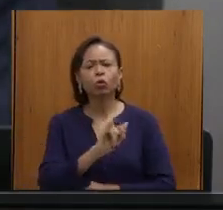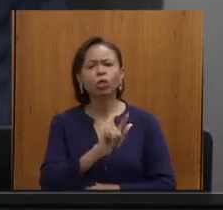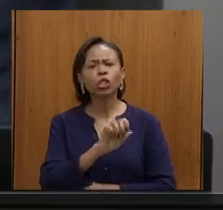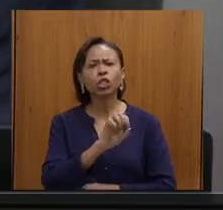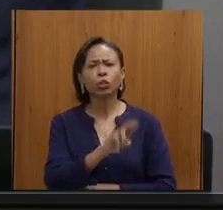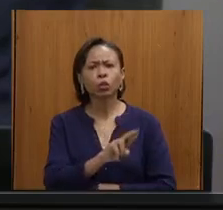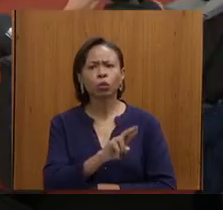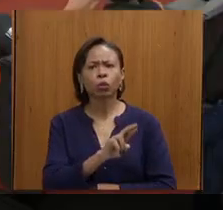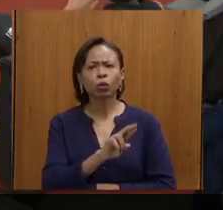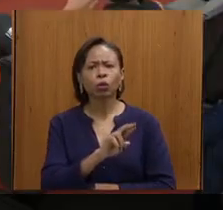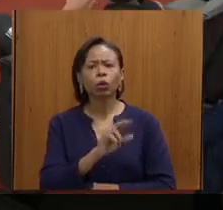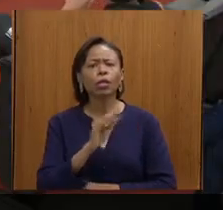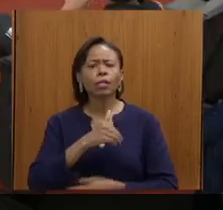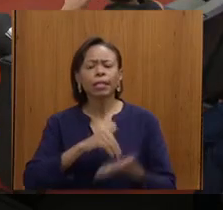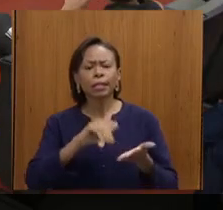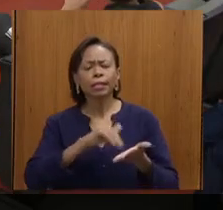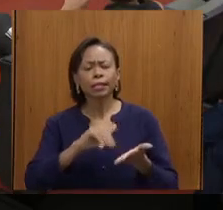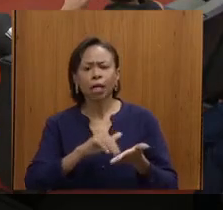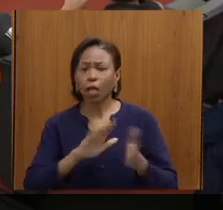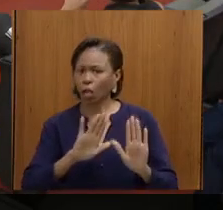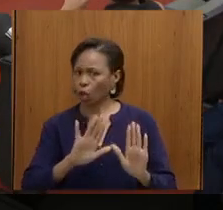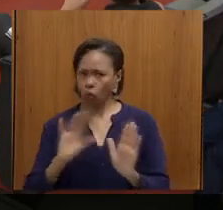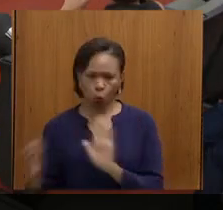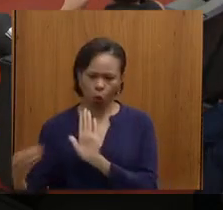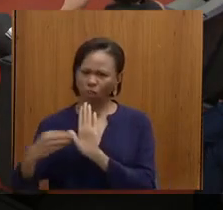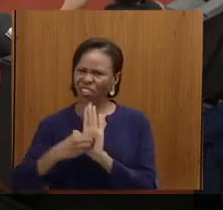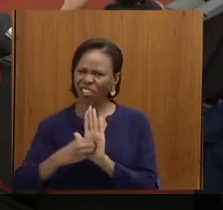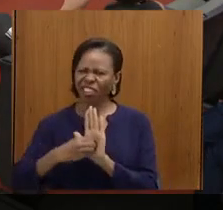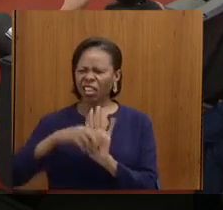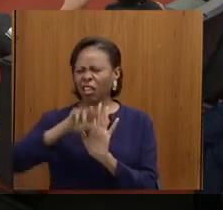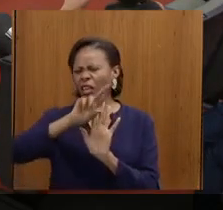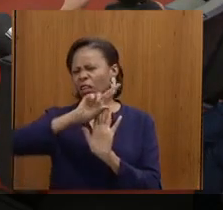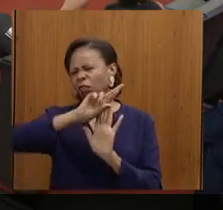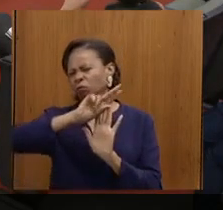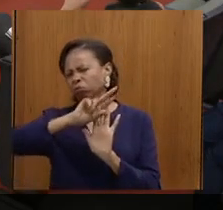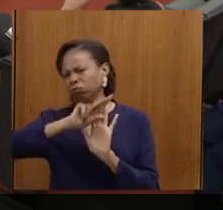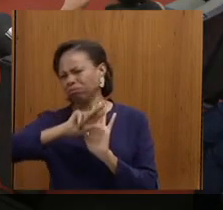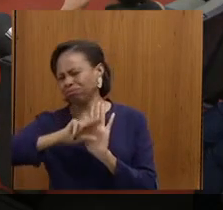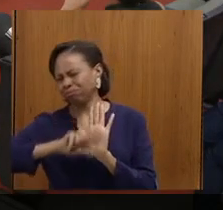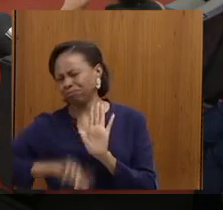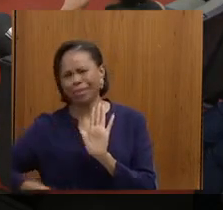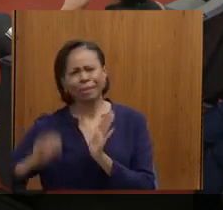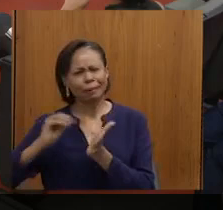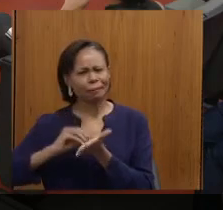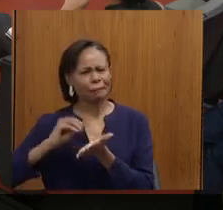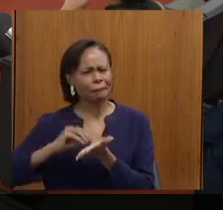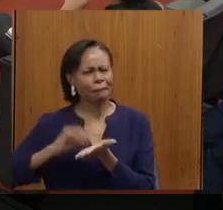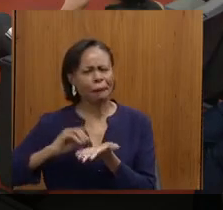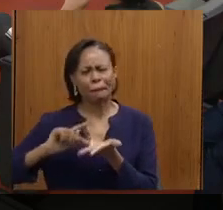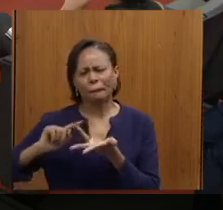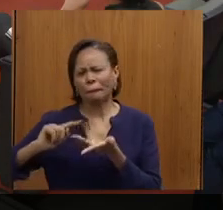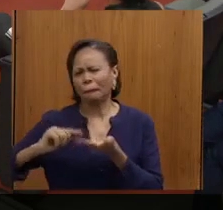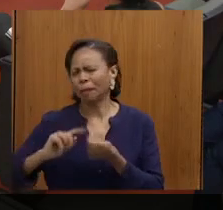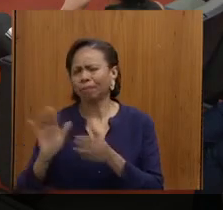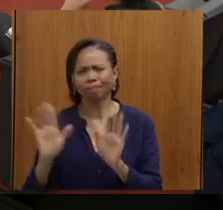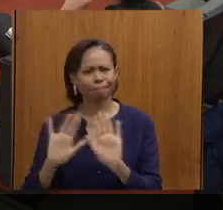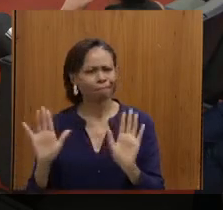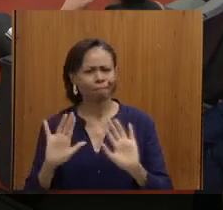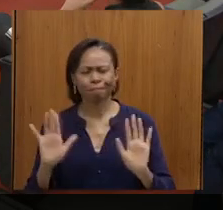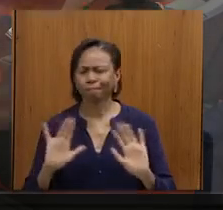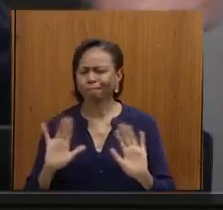Não vou colocar aqui, secretário, uma série de demandas não cumpridas e sair, porque,